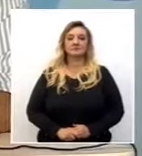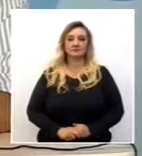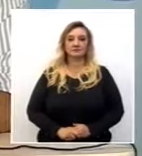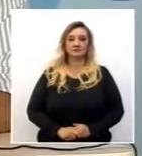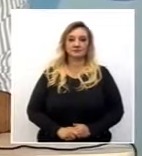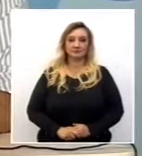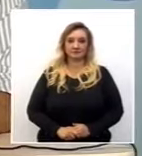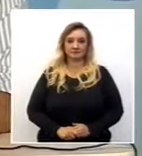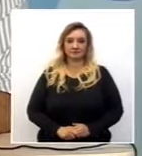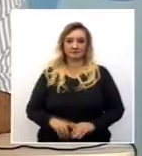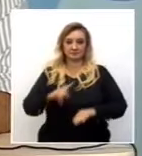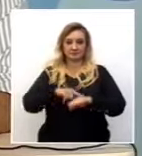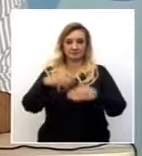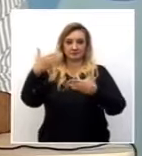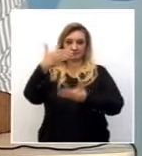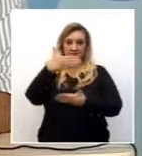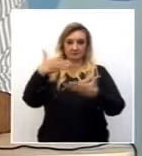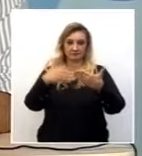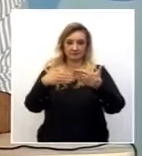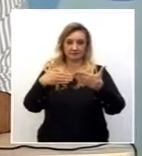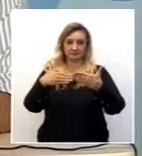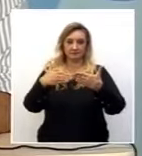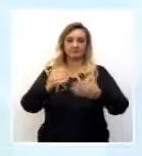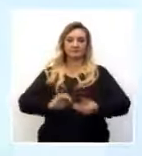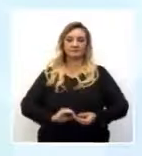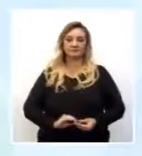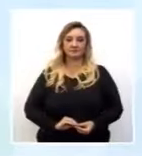colocar só o slide, por favor.